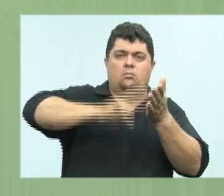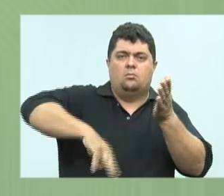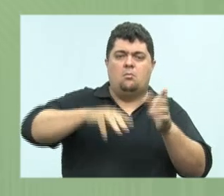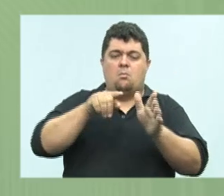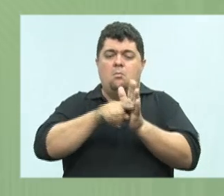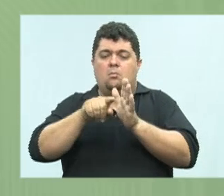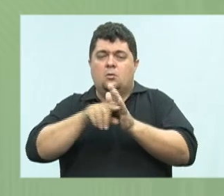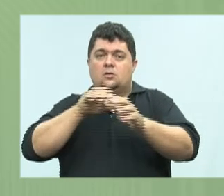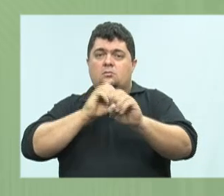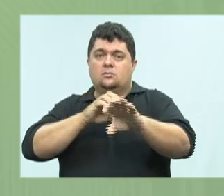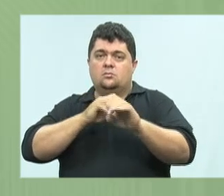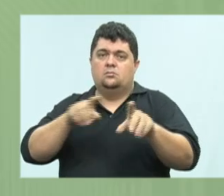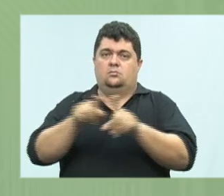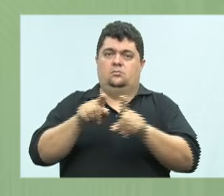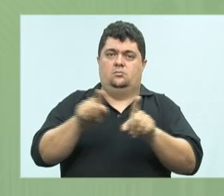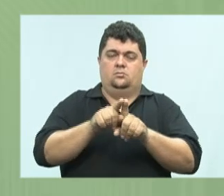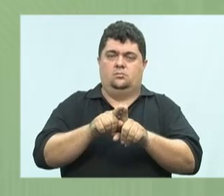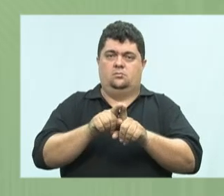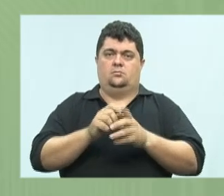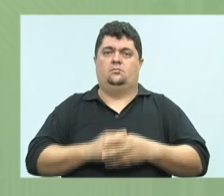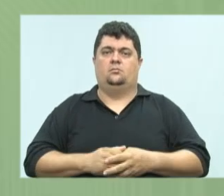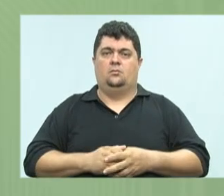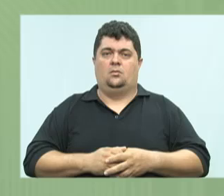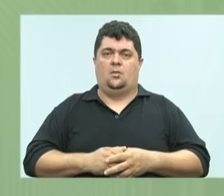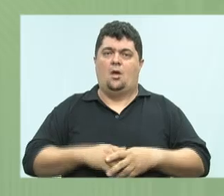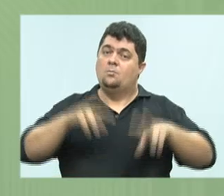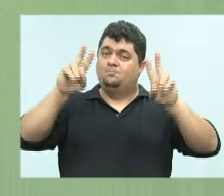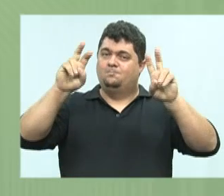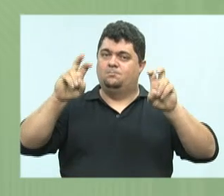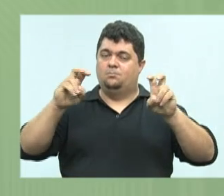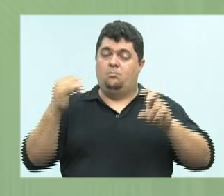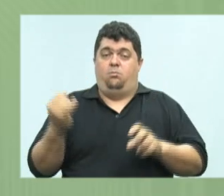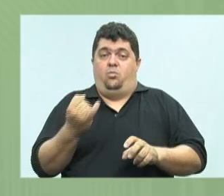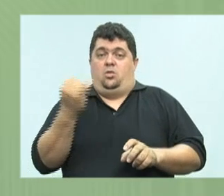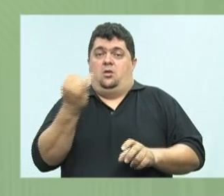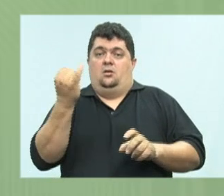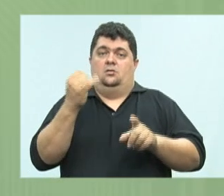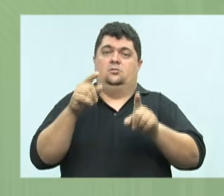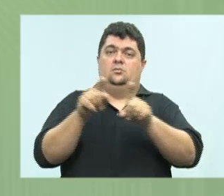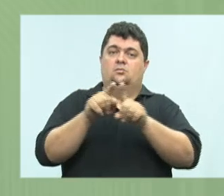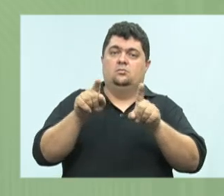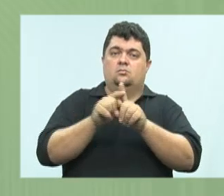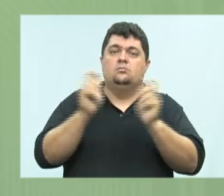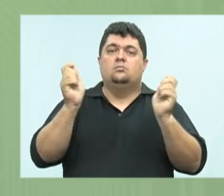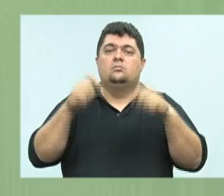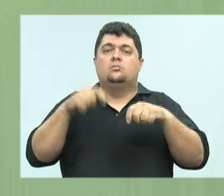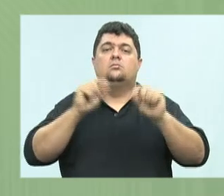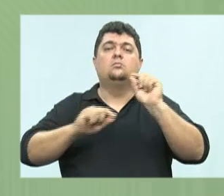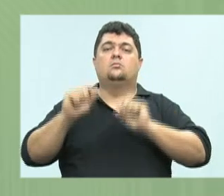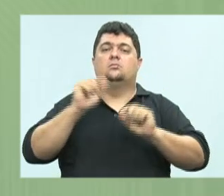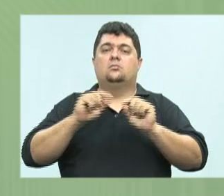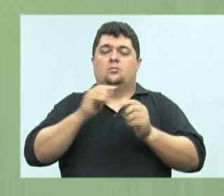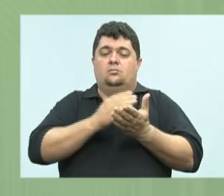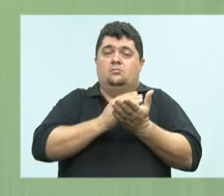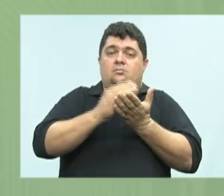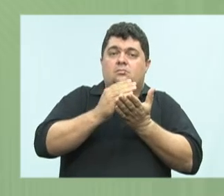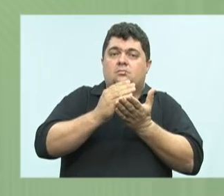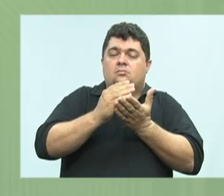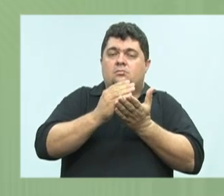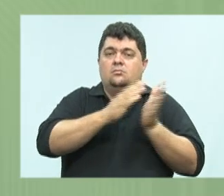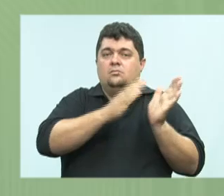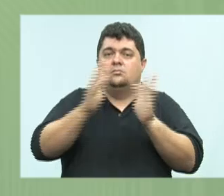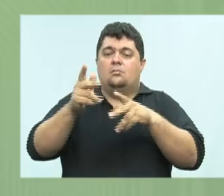educação. Esses pontos são relevantes para que nós possamos dar início ao